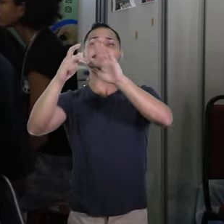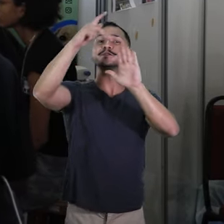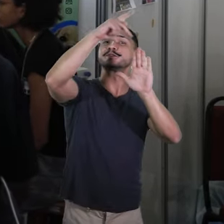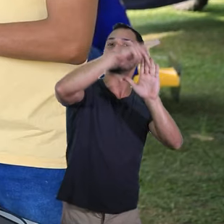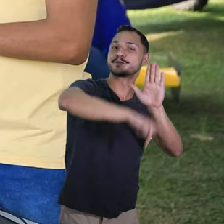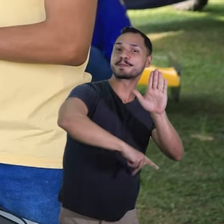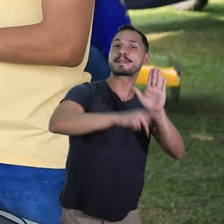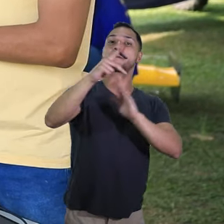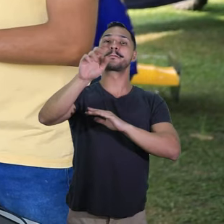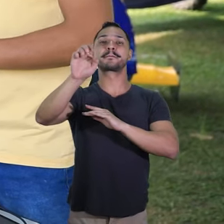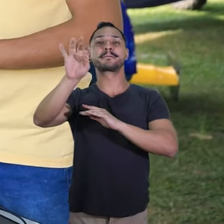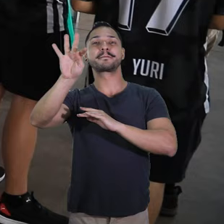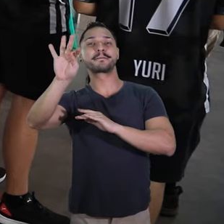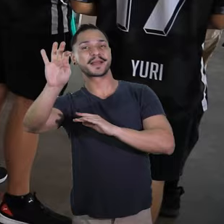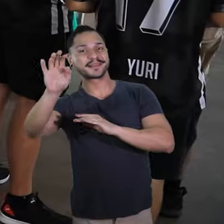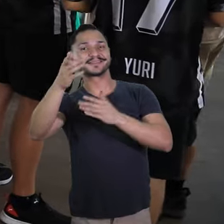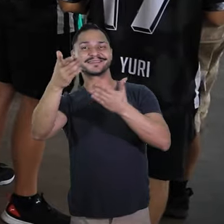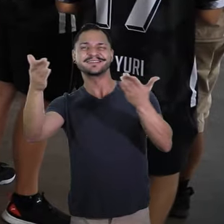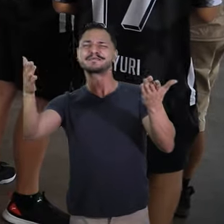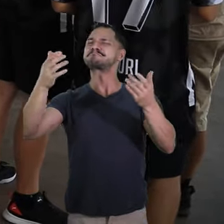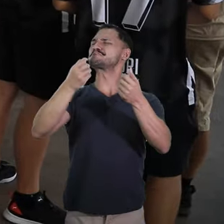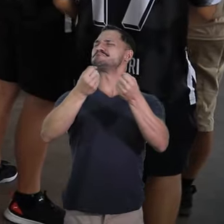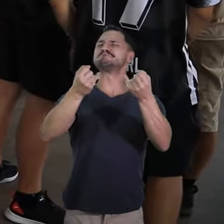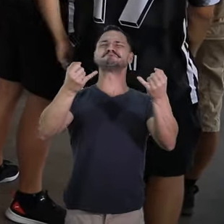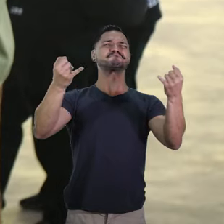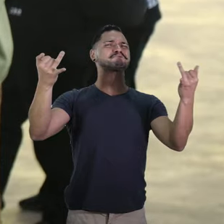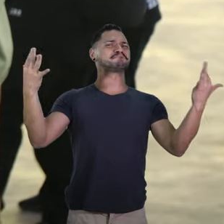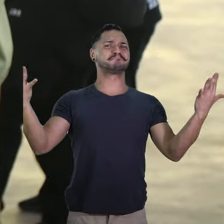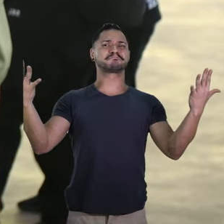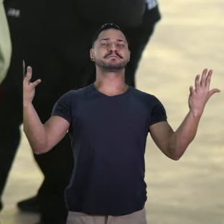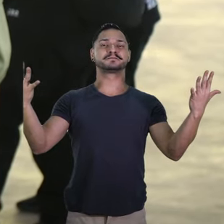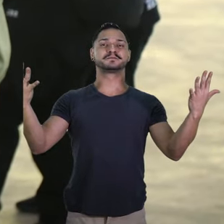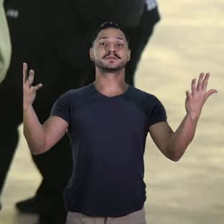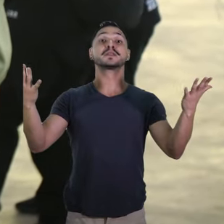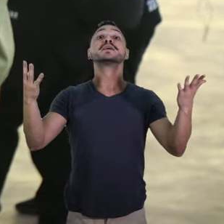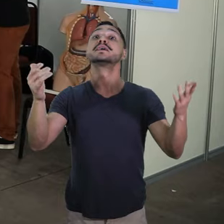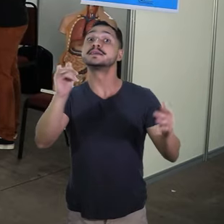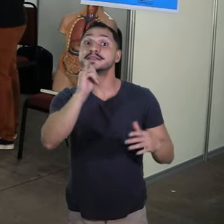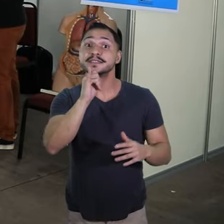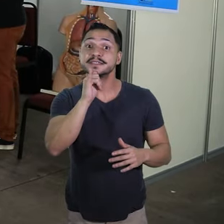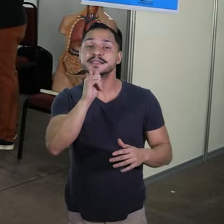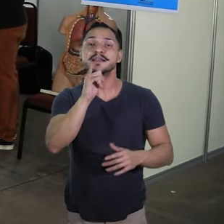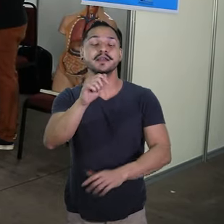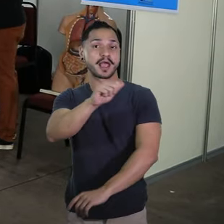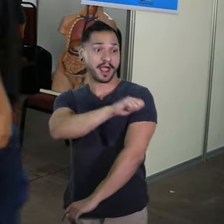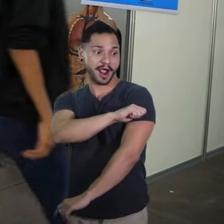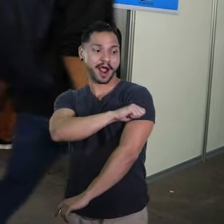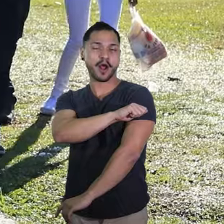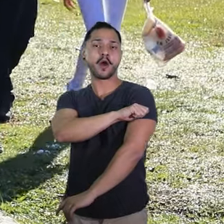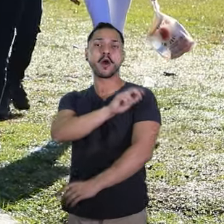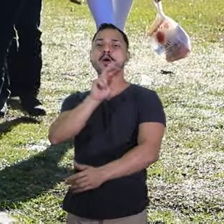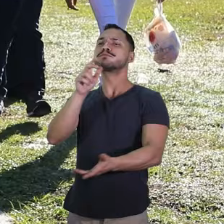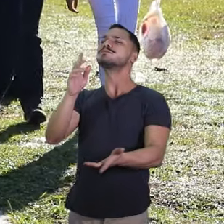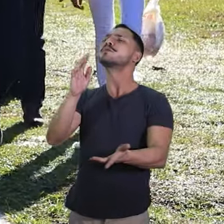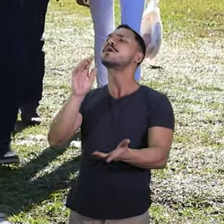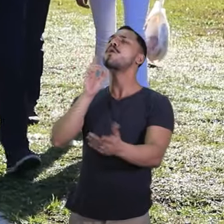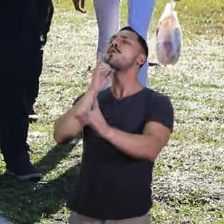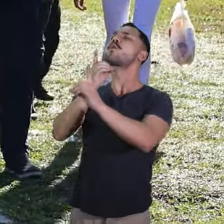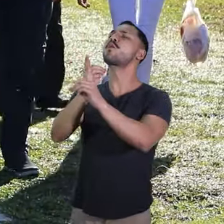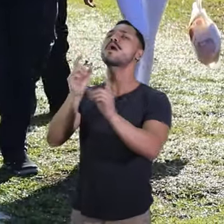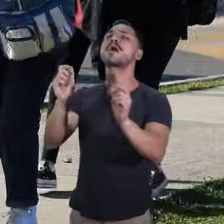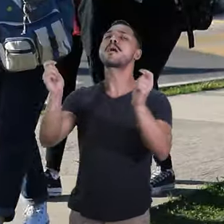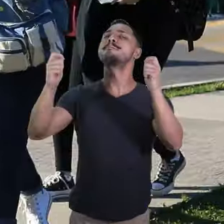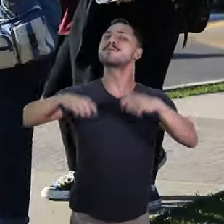tanto projetos de empresas júniores, projetos de grupos PETs, entre tantos outros desenvolvidos na nossa instituição. Como, por exemplo,